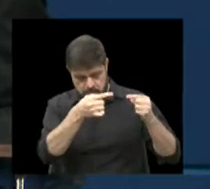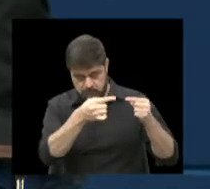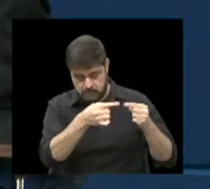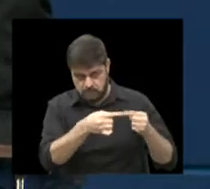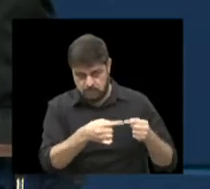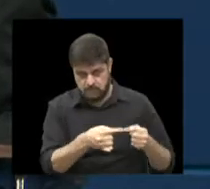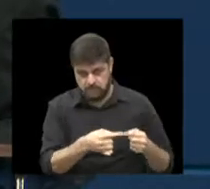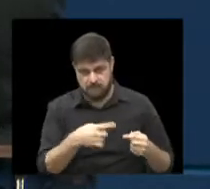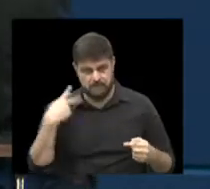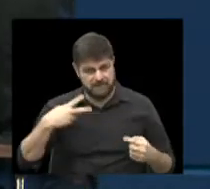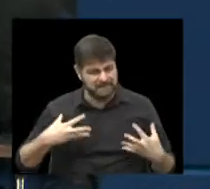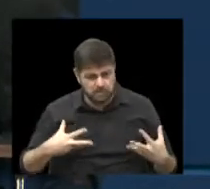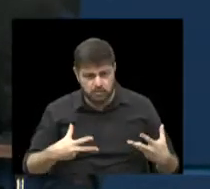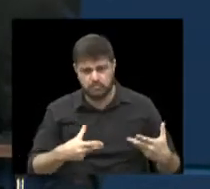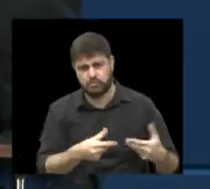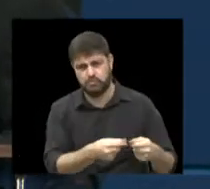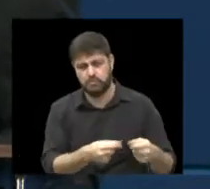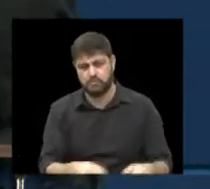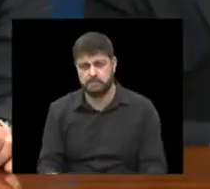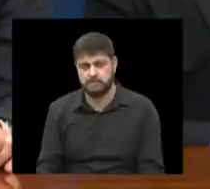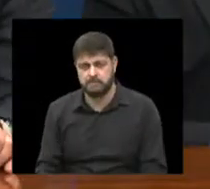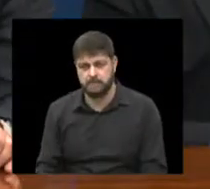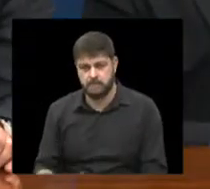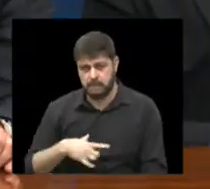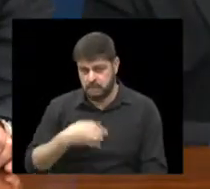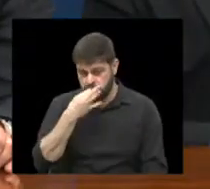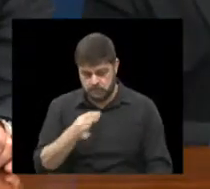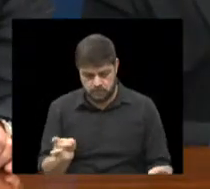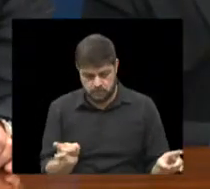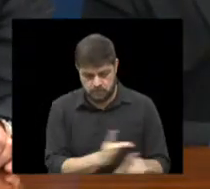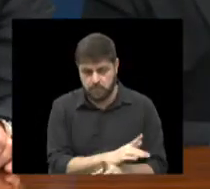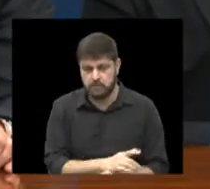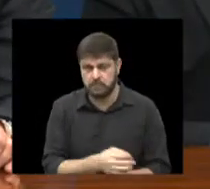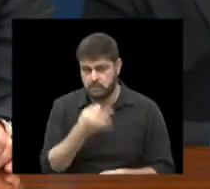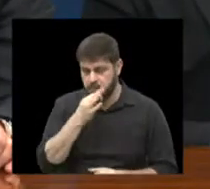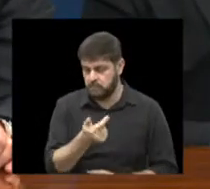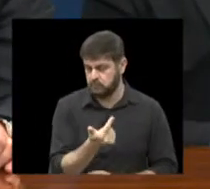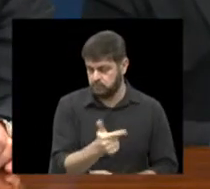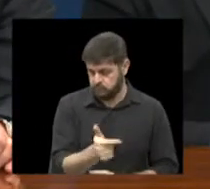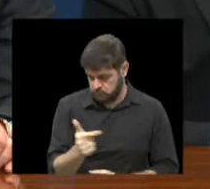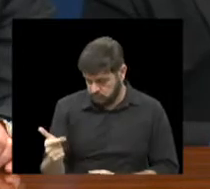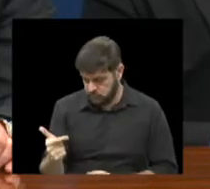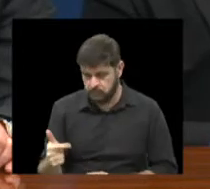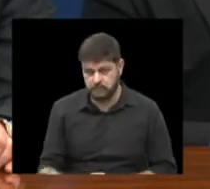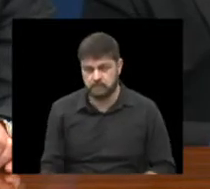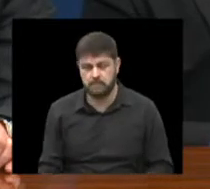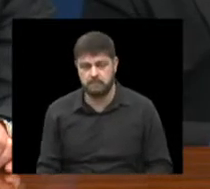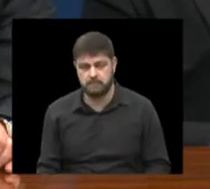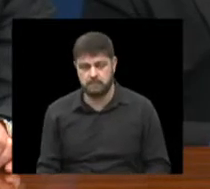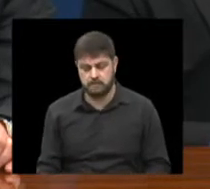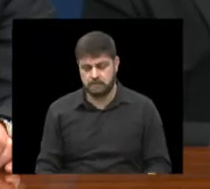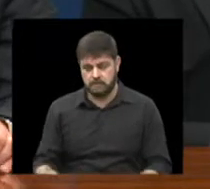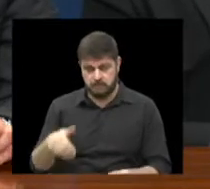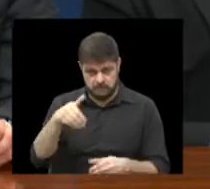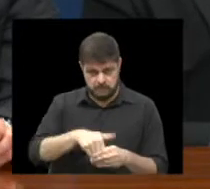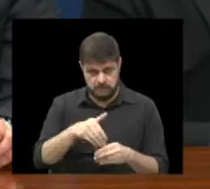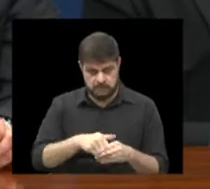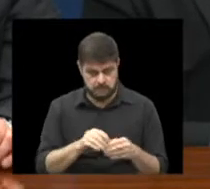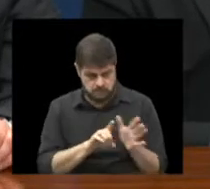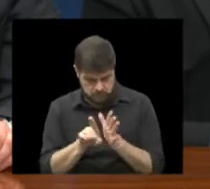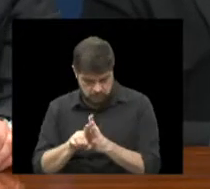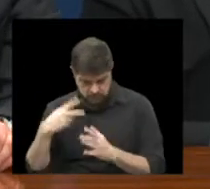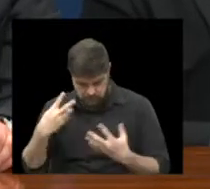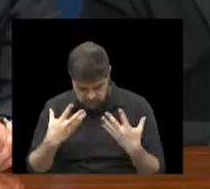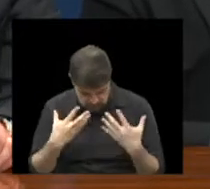parecer favorável por unanimidade. Com parecer favorável e não havendo o vereador discutir, matéria vai à votação. Vereadores